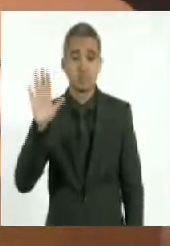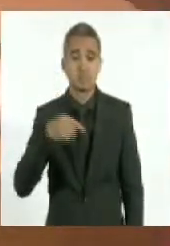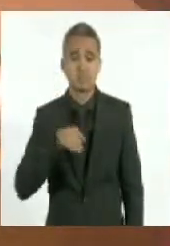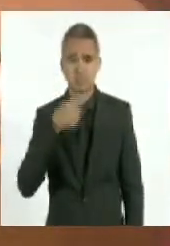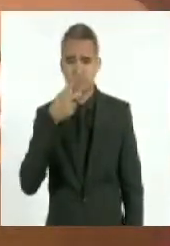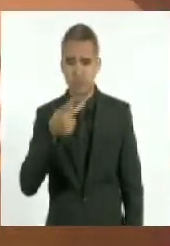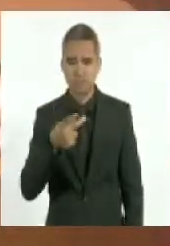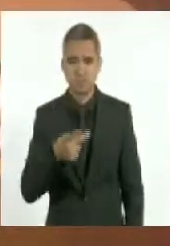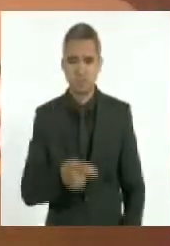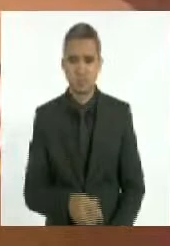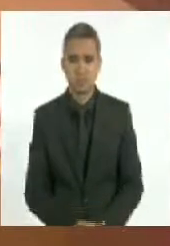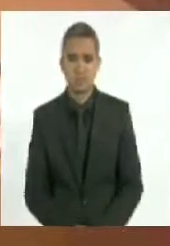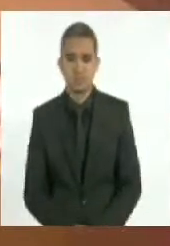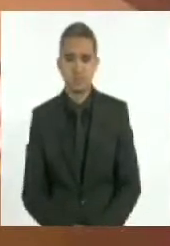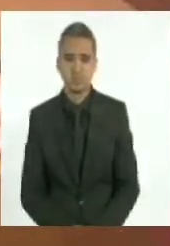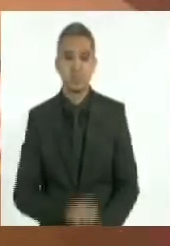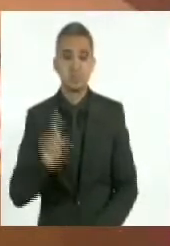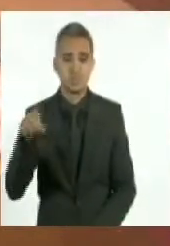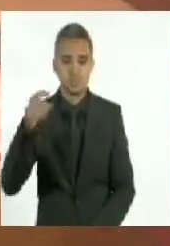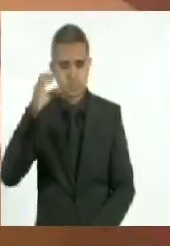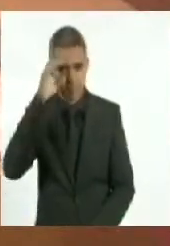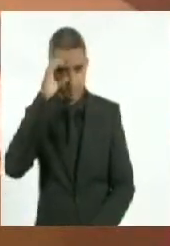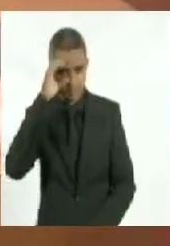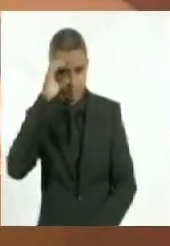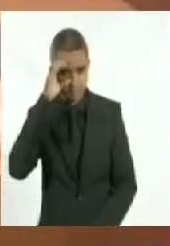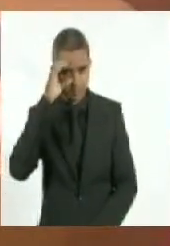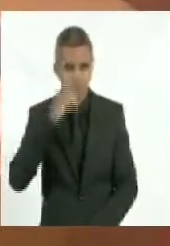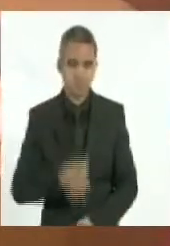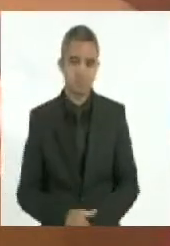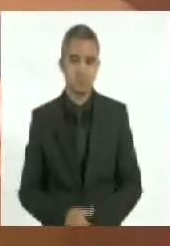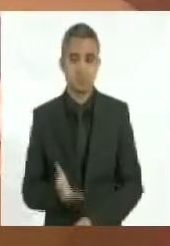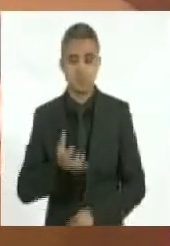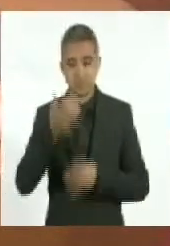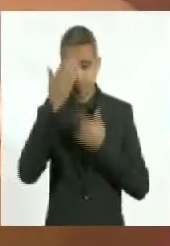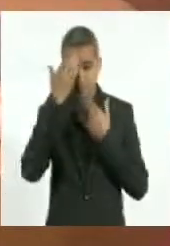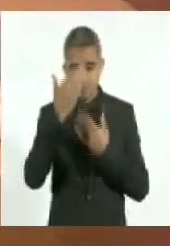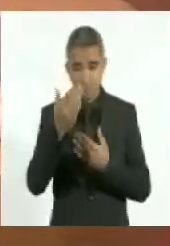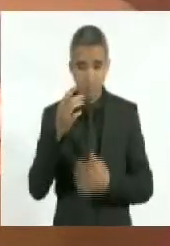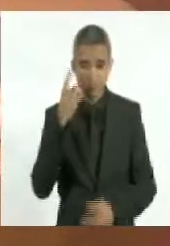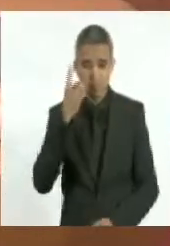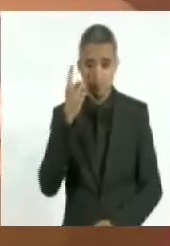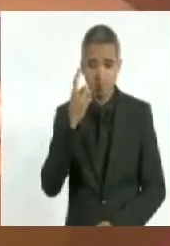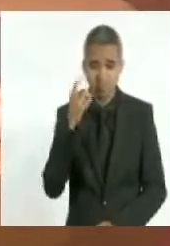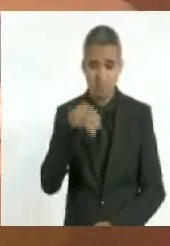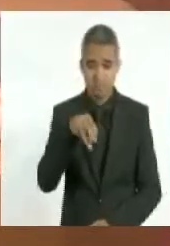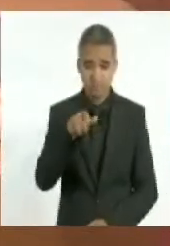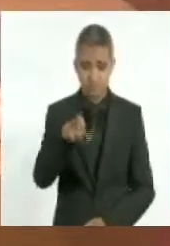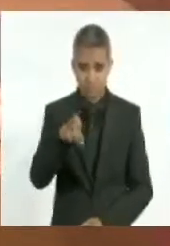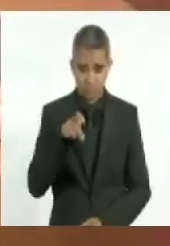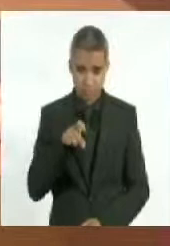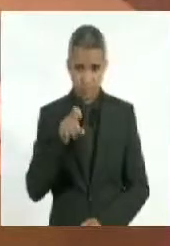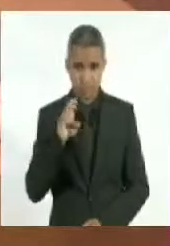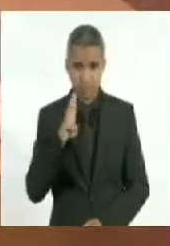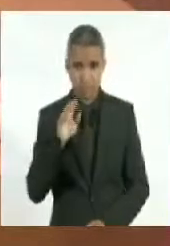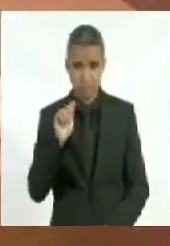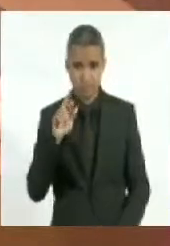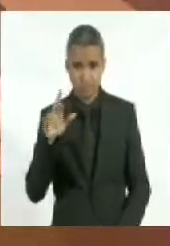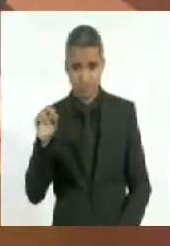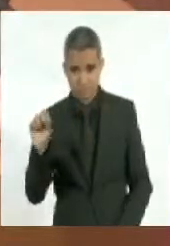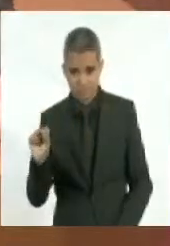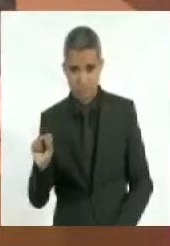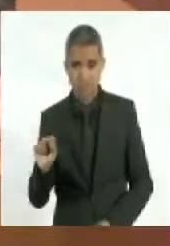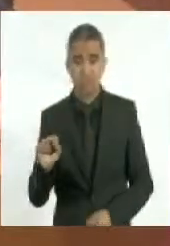eu queria depois o Cabo Campos, comandante, agradecer o deputado Max Barra, porque quando eu entrei no futebol em 2007, e